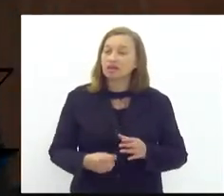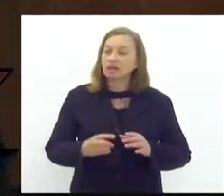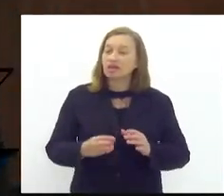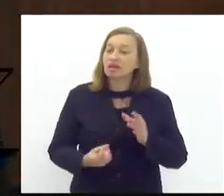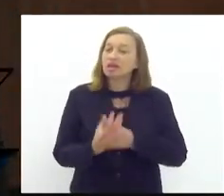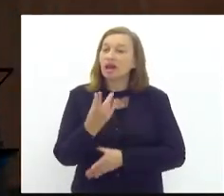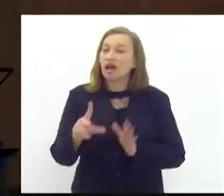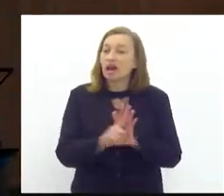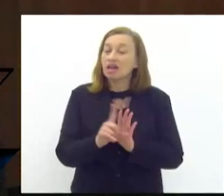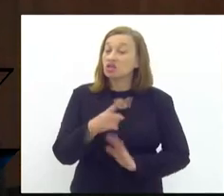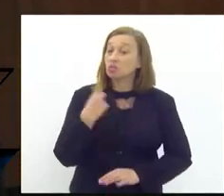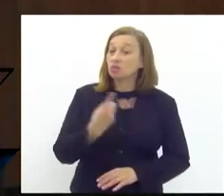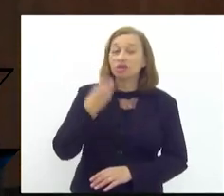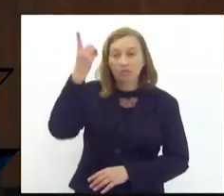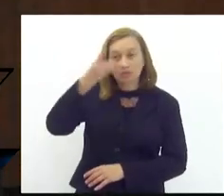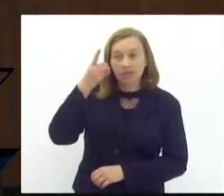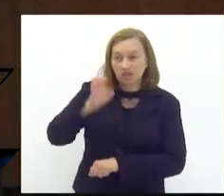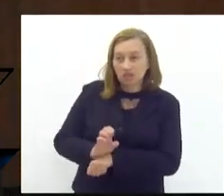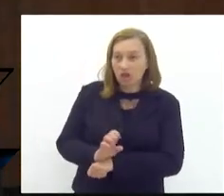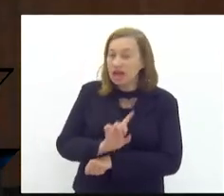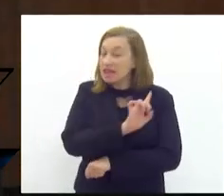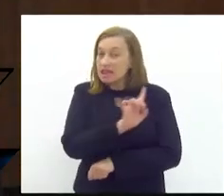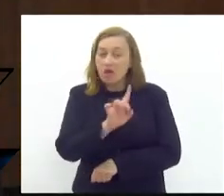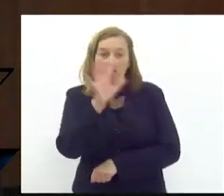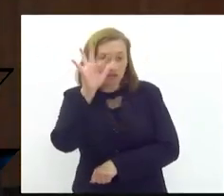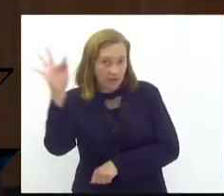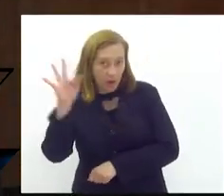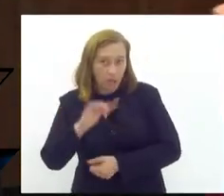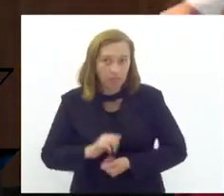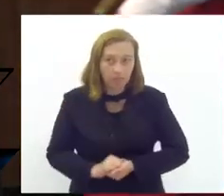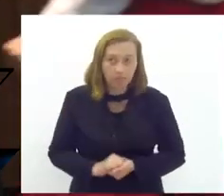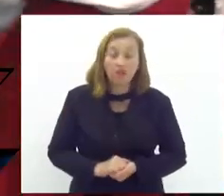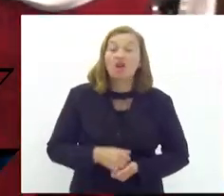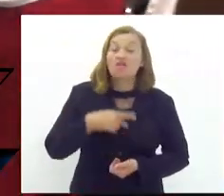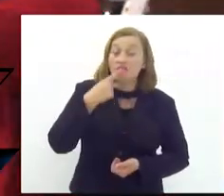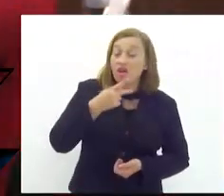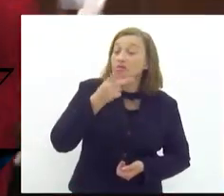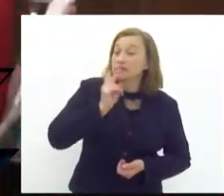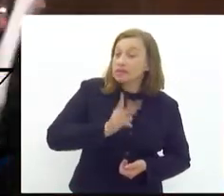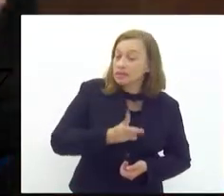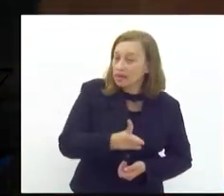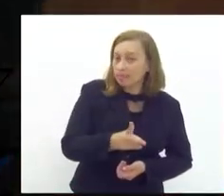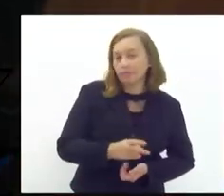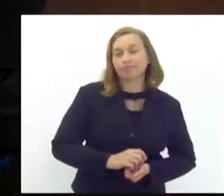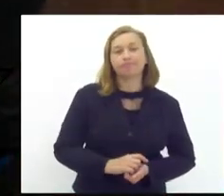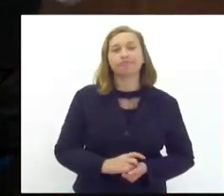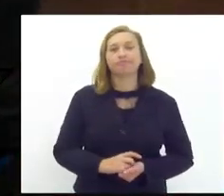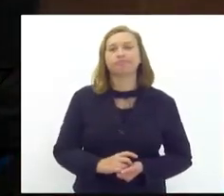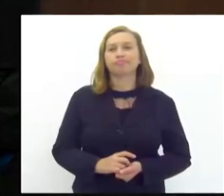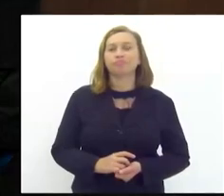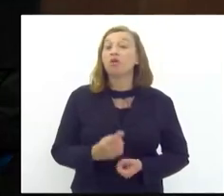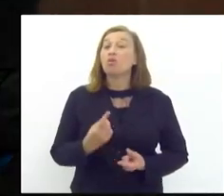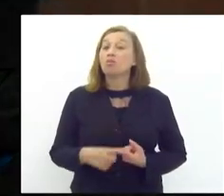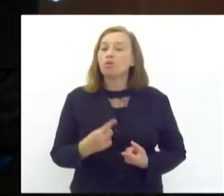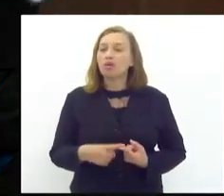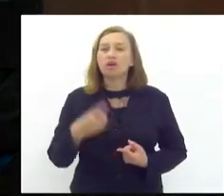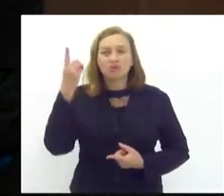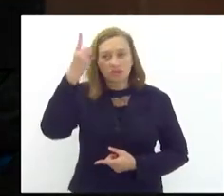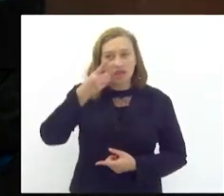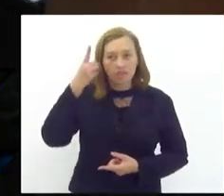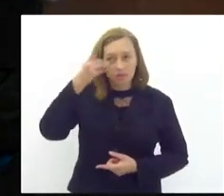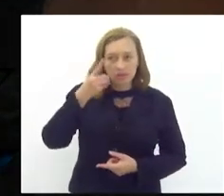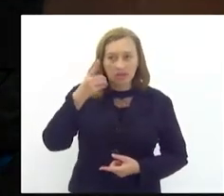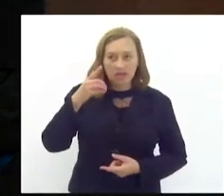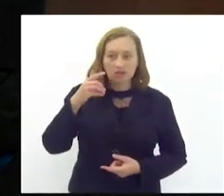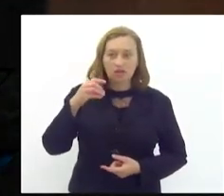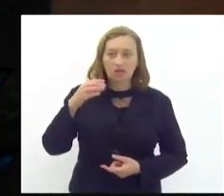Deputado estaduais e não deputados federais bato nessa tecla constantemente porque o deputado lá